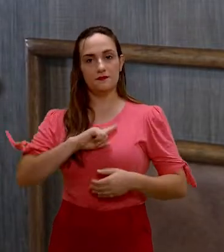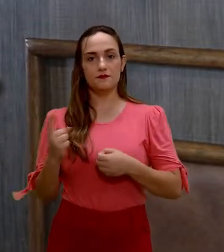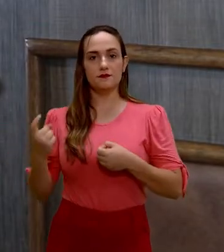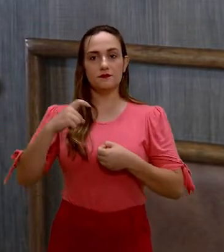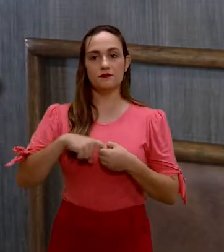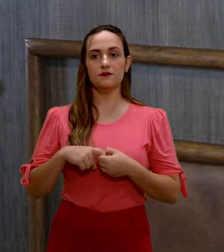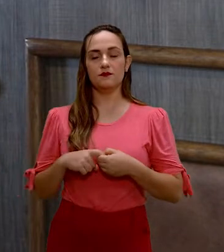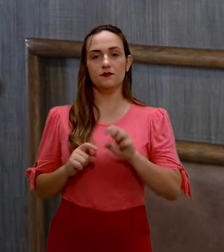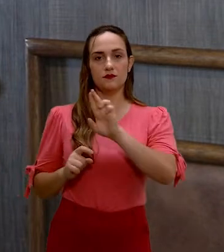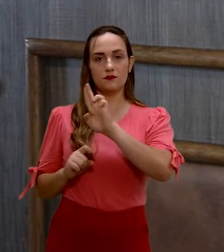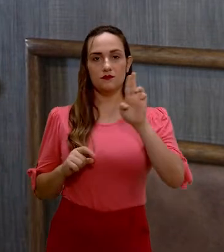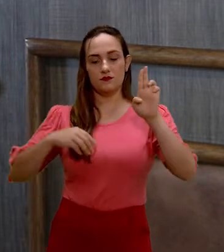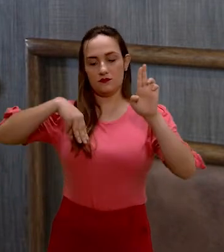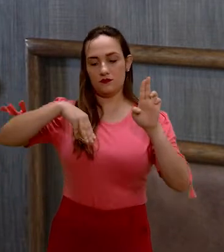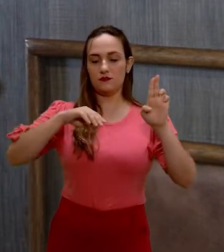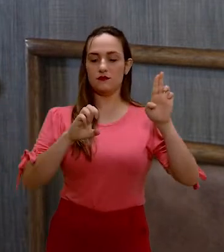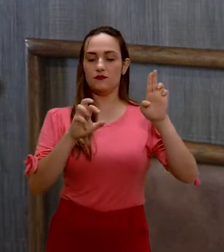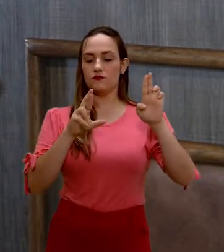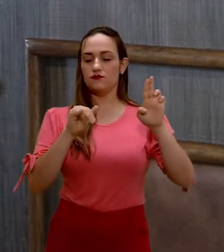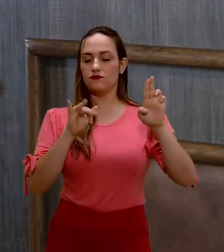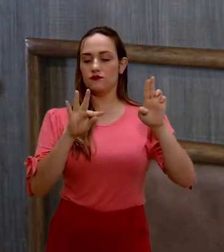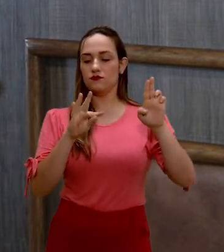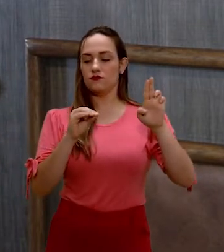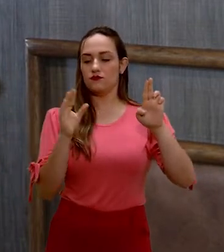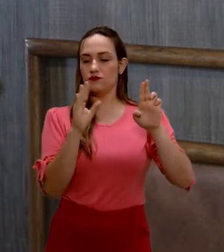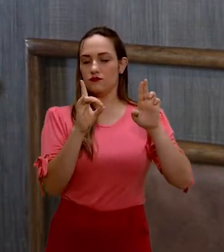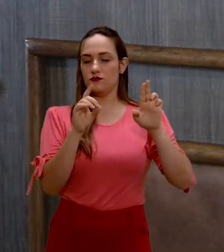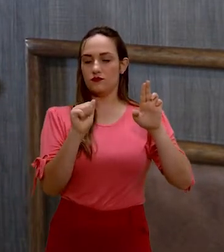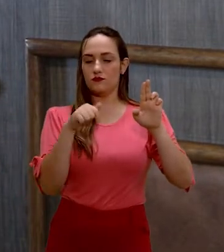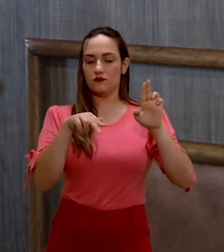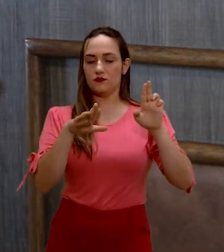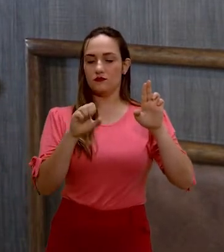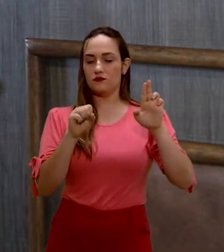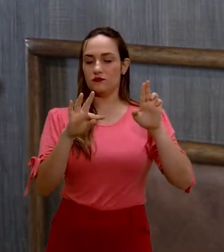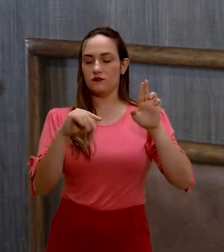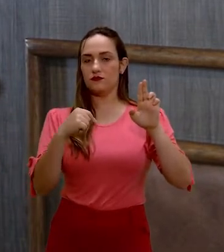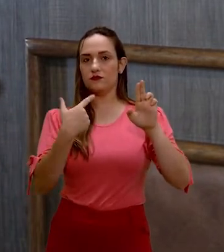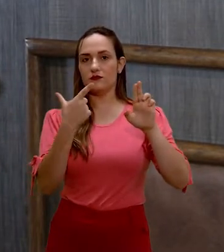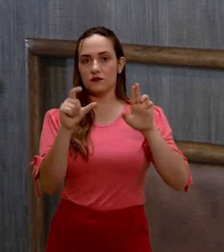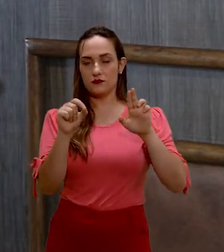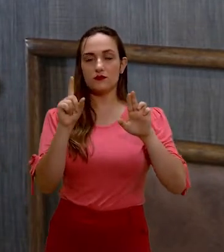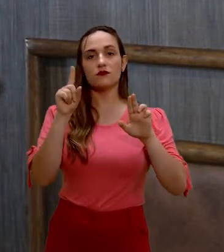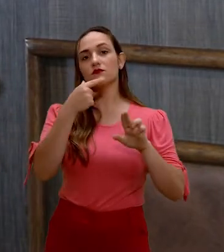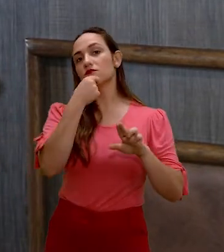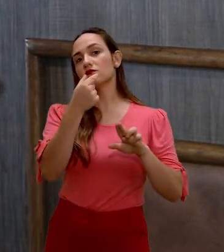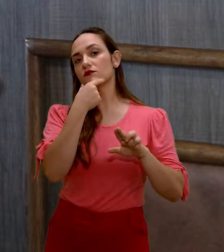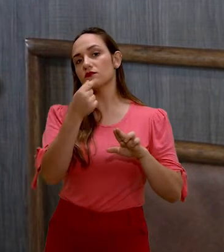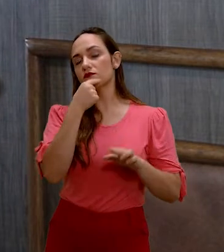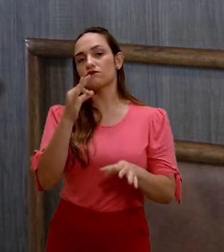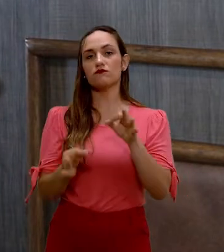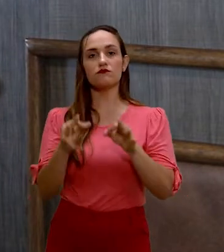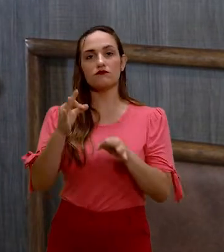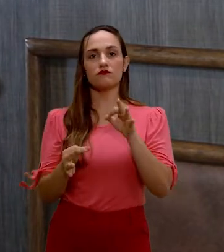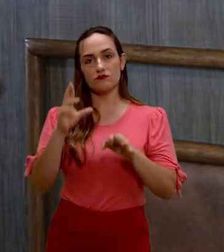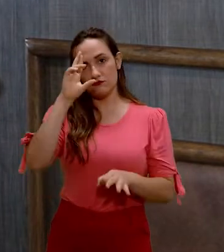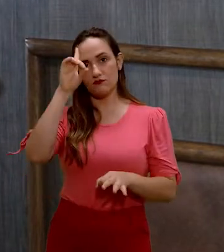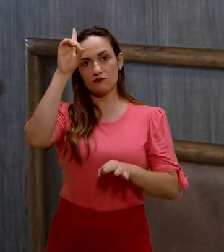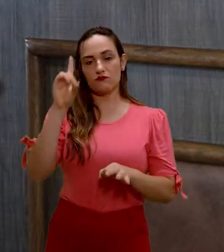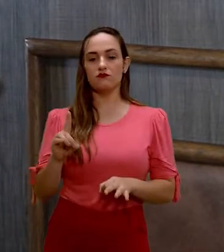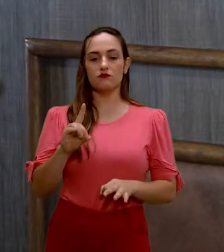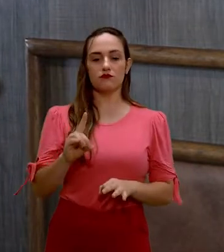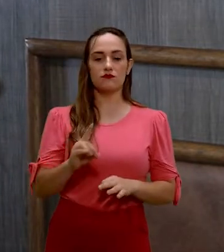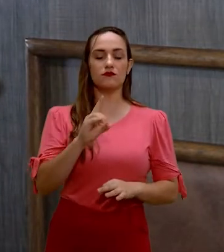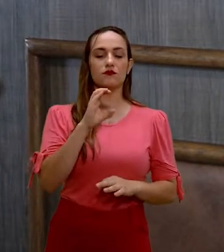Estamos de volta com o programa Mérito da Questão com o magistrado Vitor Luiz de Oliveira Guibo, que é o juiz diretor da Central